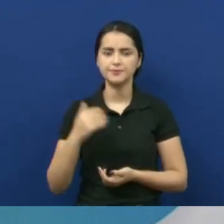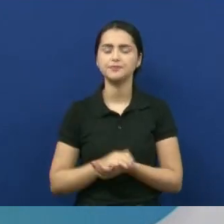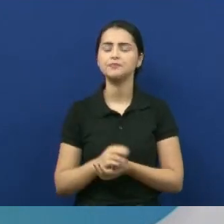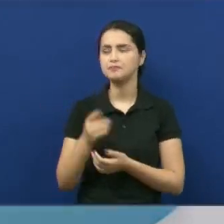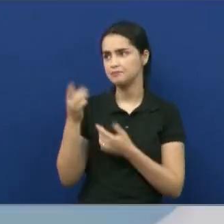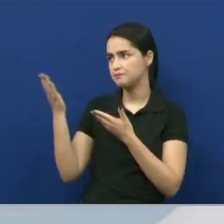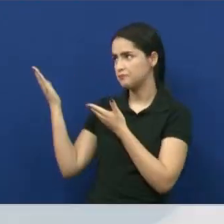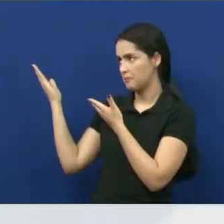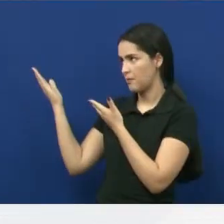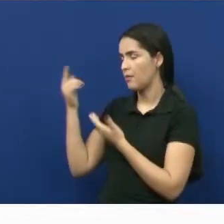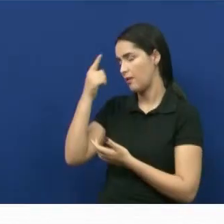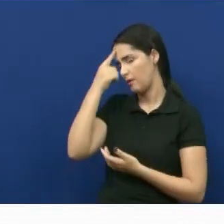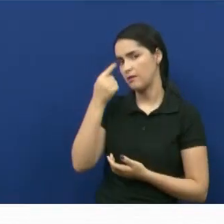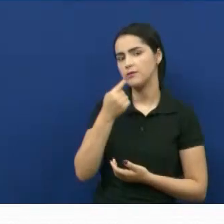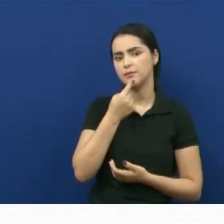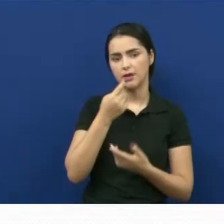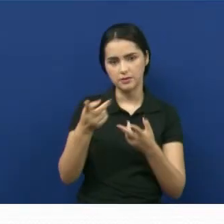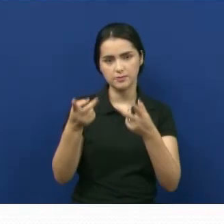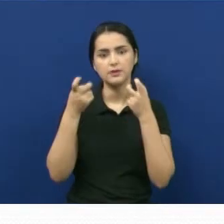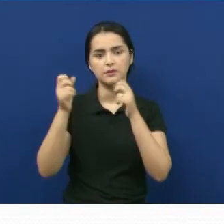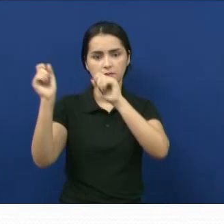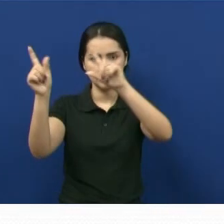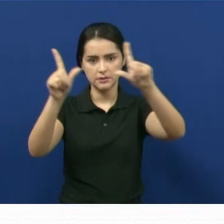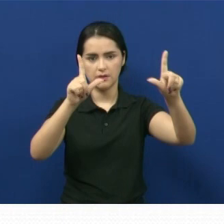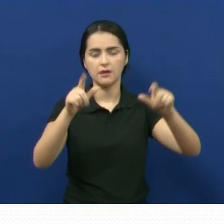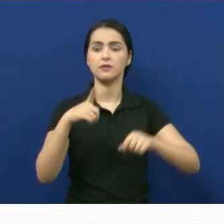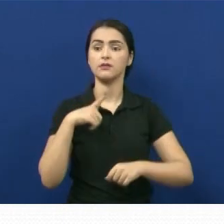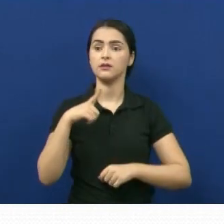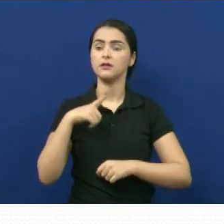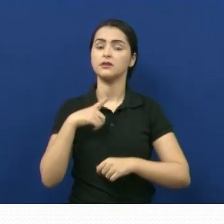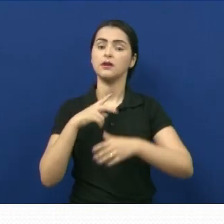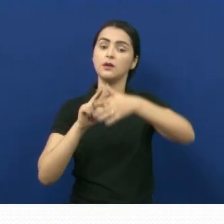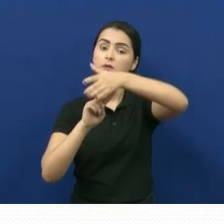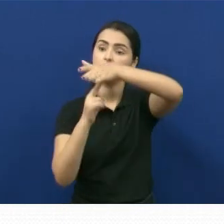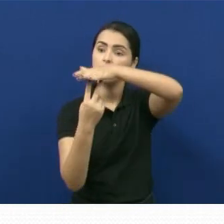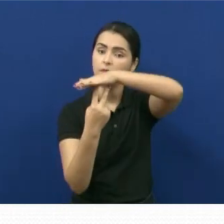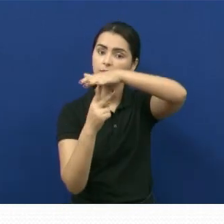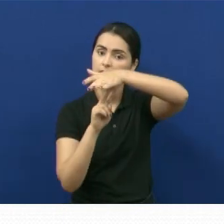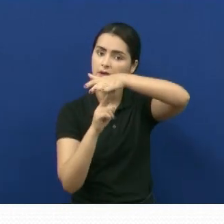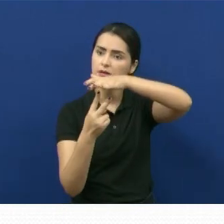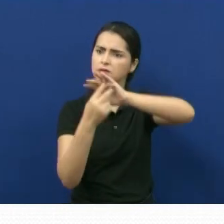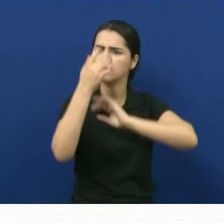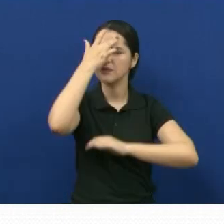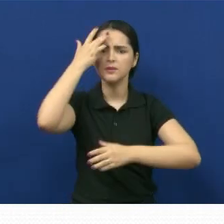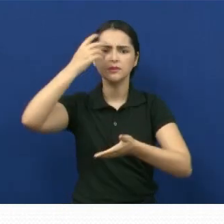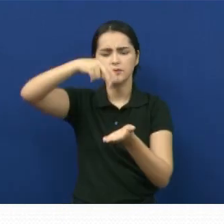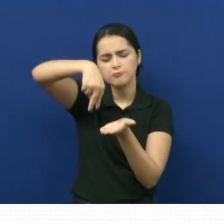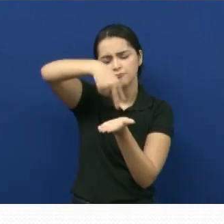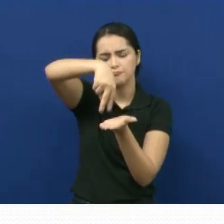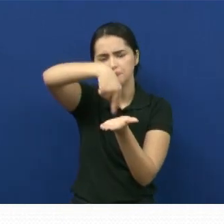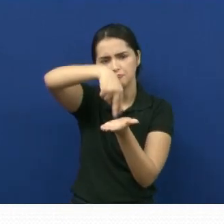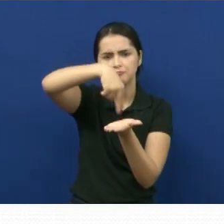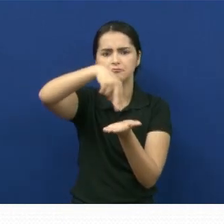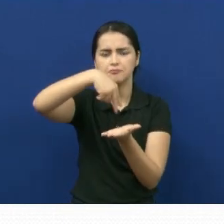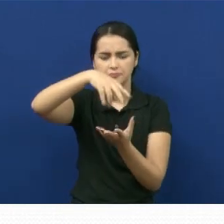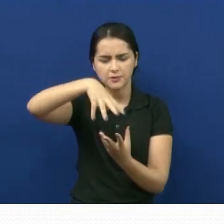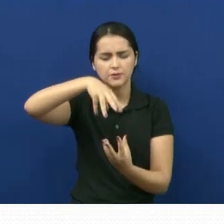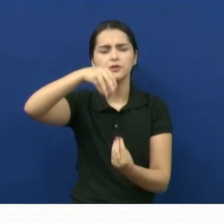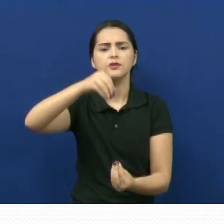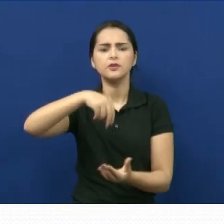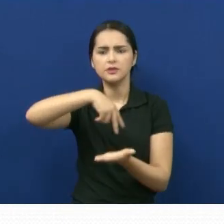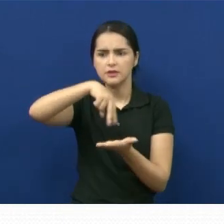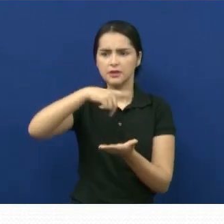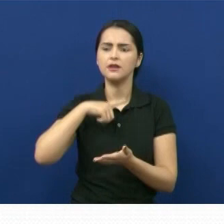Observe as imagens aí, pessoal, do slide, tá? Eu tenho uma pracinha com um pessoalzinho dançando, senhores dançando ali, tem